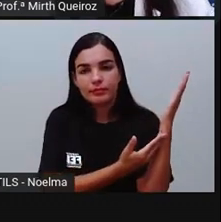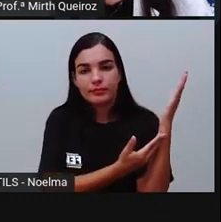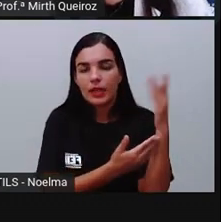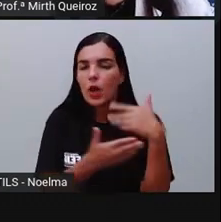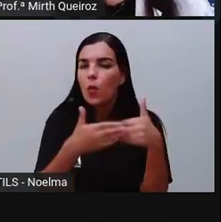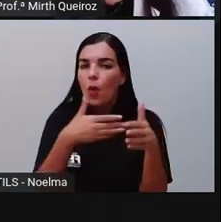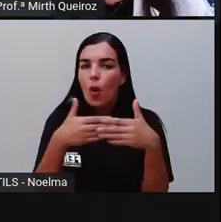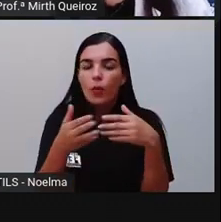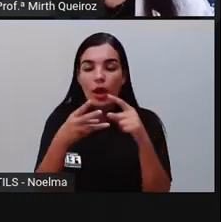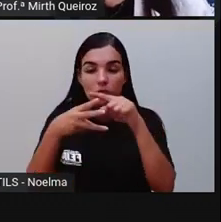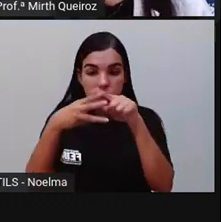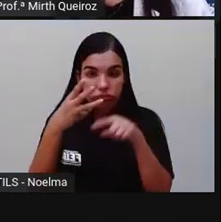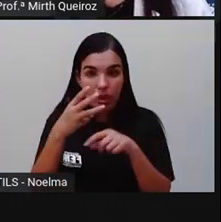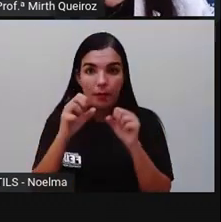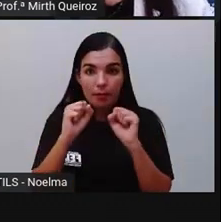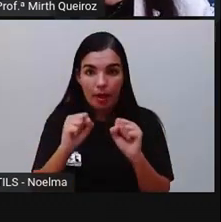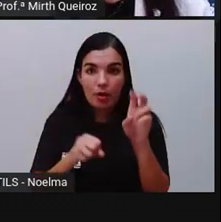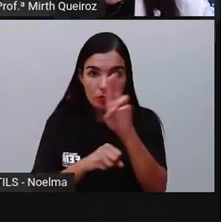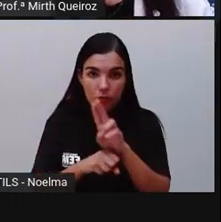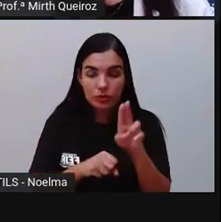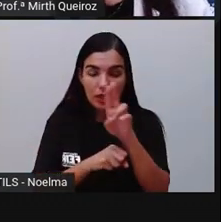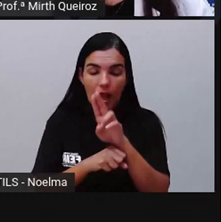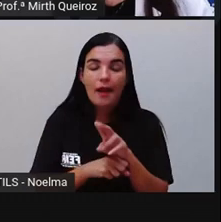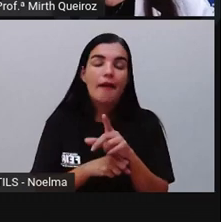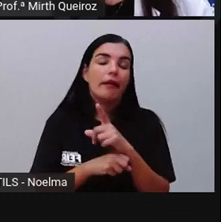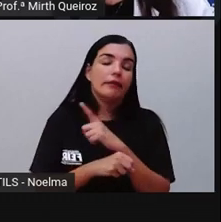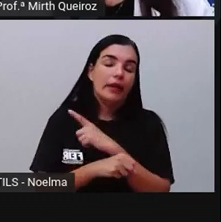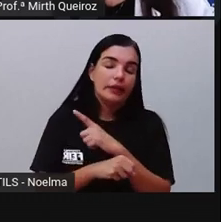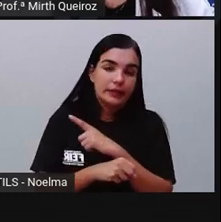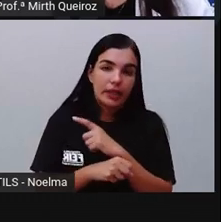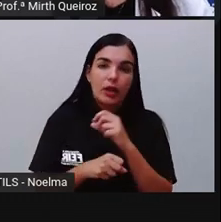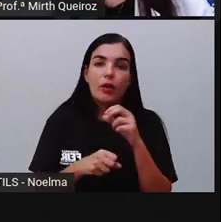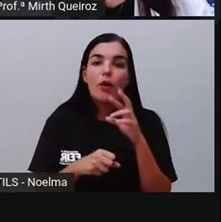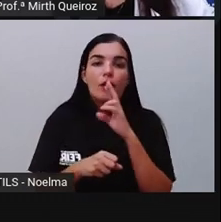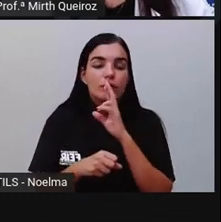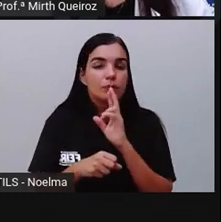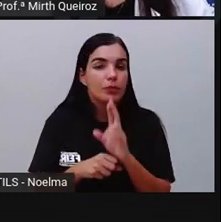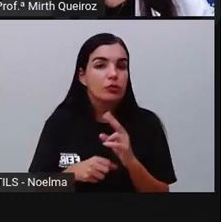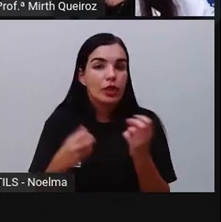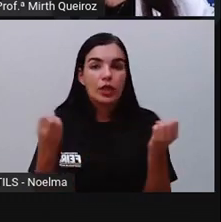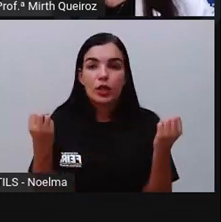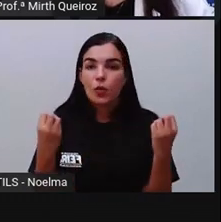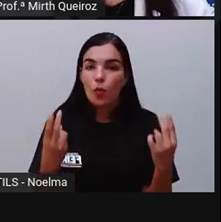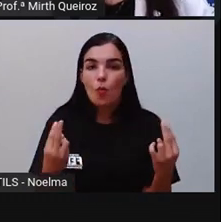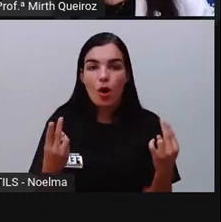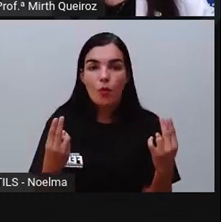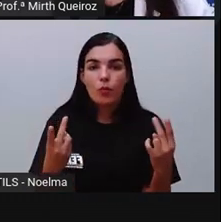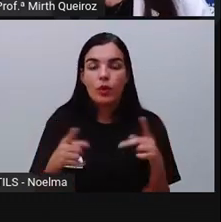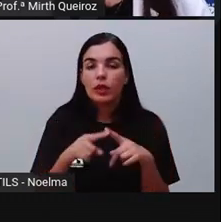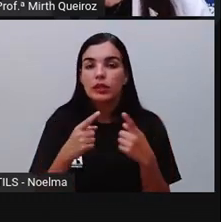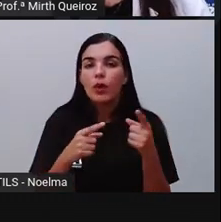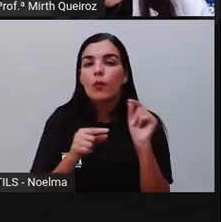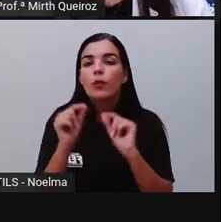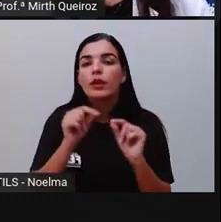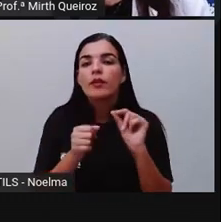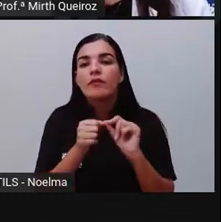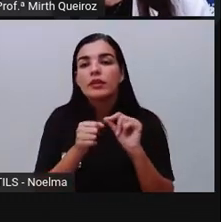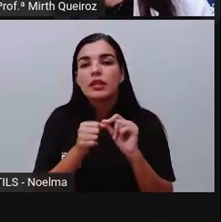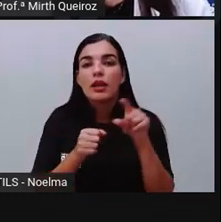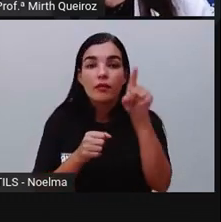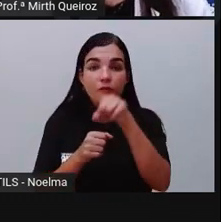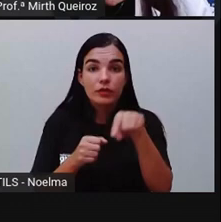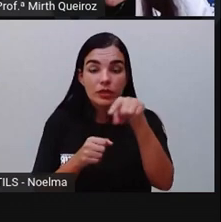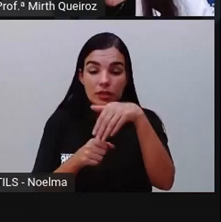um desses que vocês utilizarem vai dar o mesmo resultado, certo? Então, o que eu vou fazer, Pro? Vocês